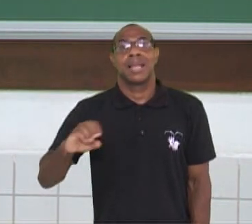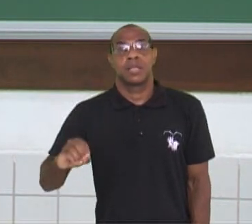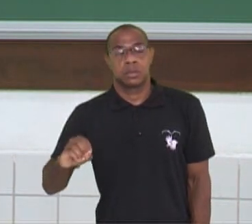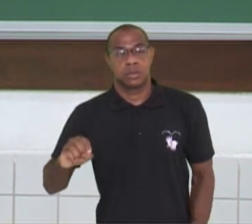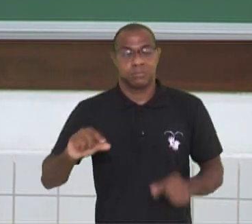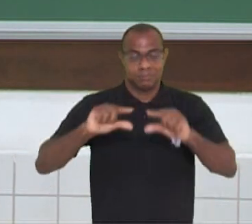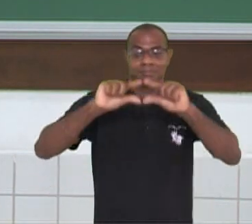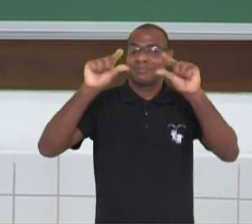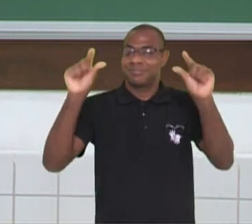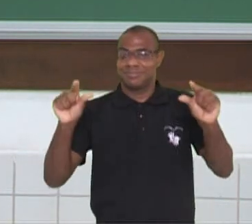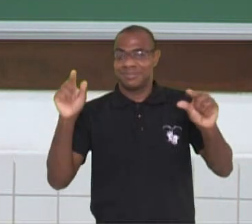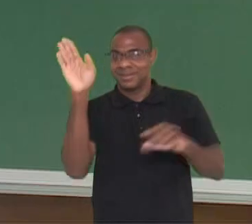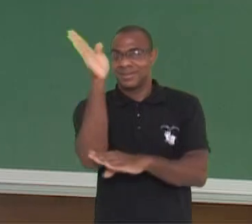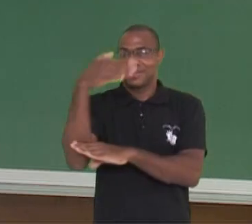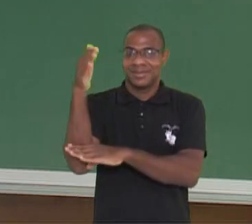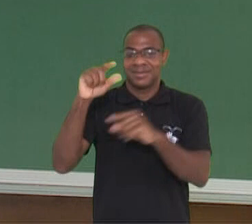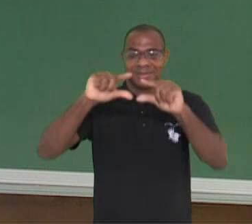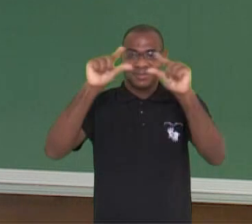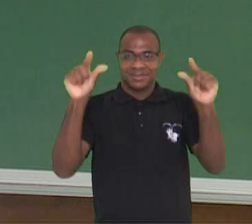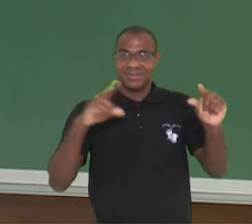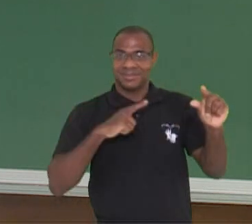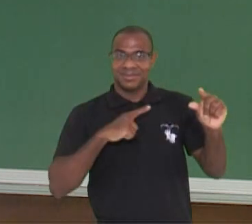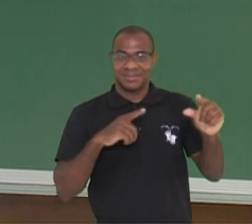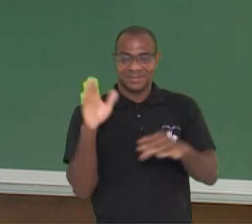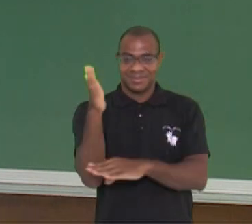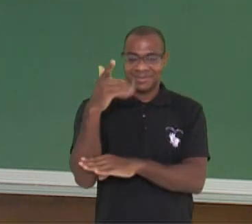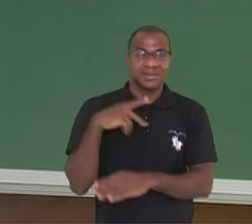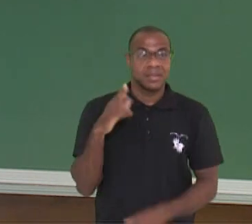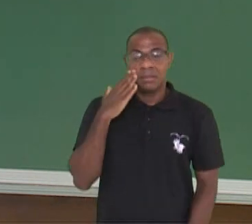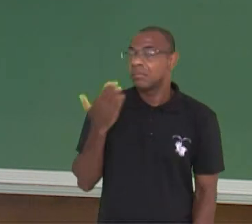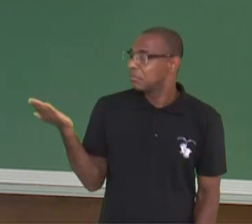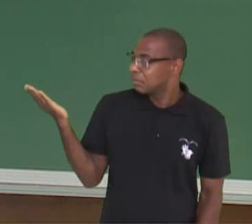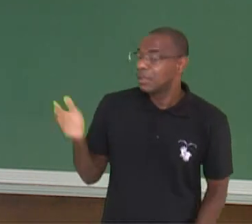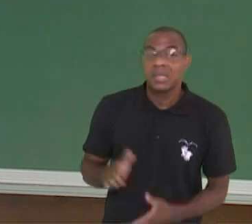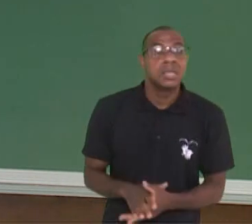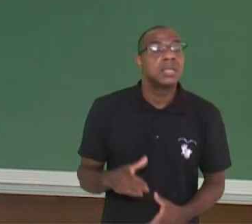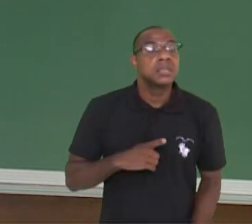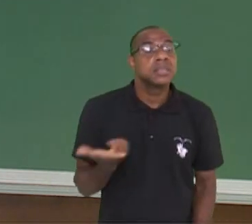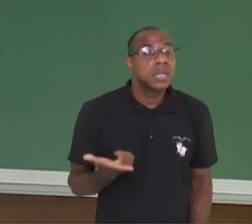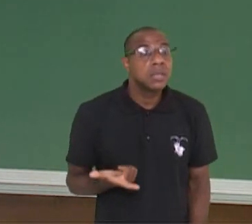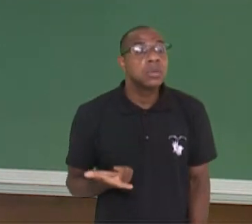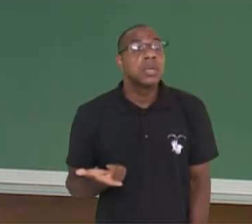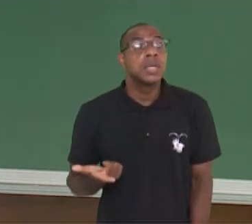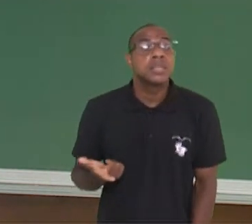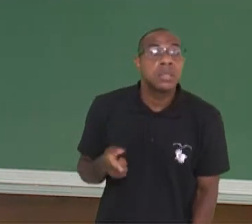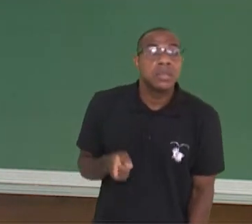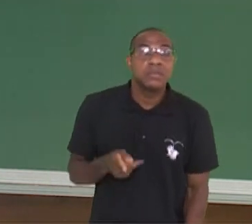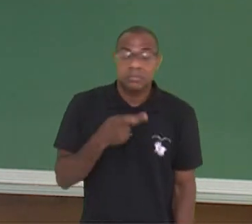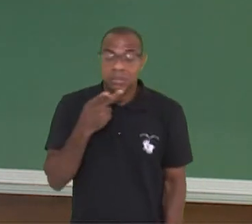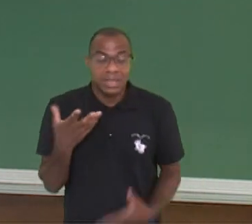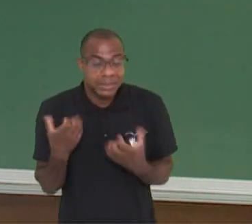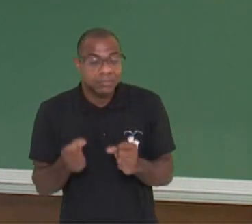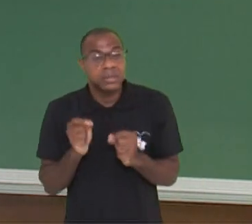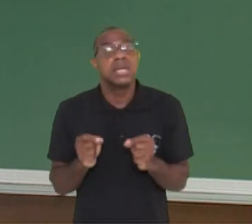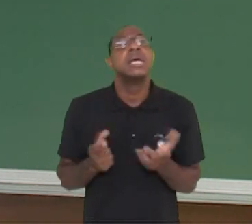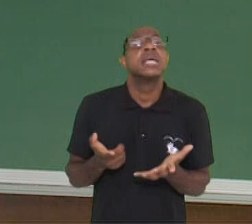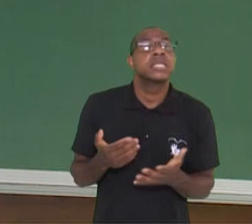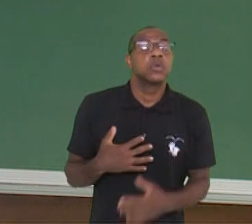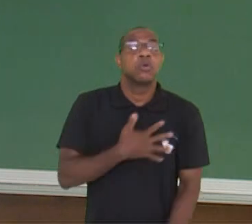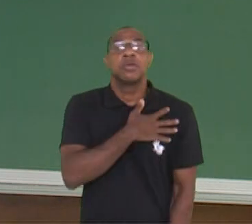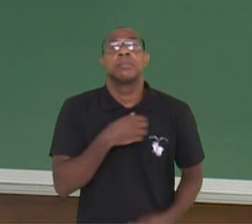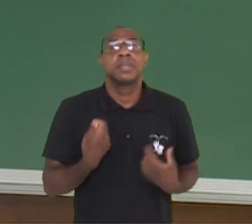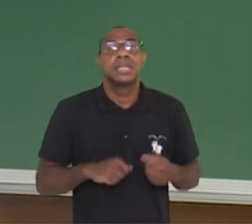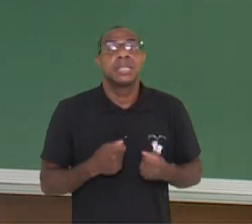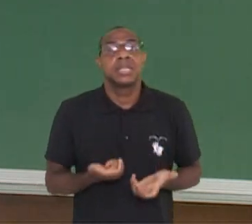progresso. E ainda, eles defendiam que um governo deveria usar métodos científicos para governar, para fazer a